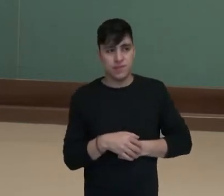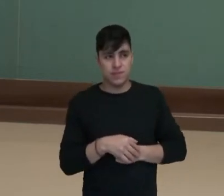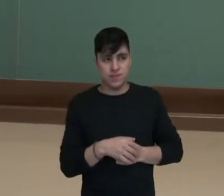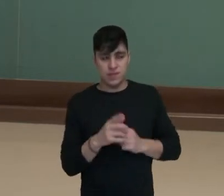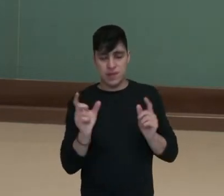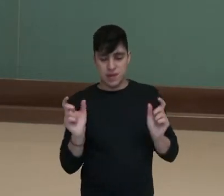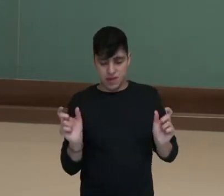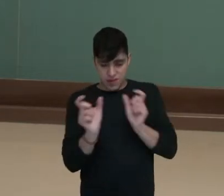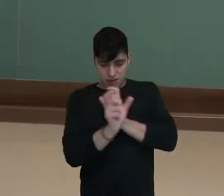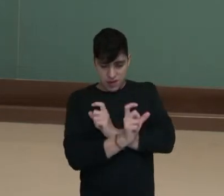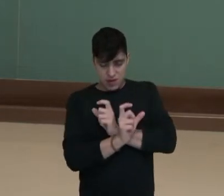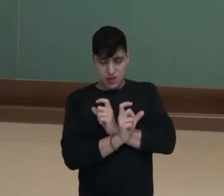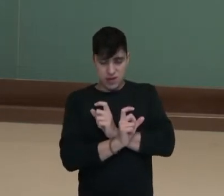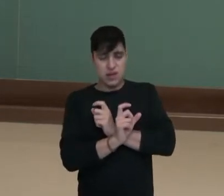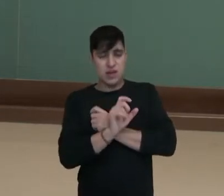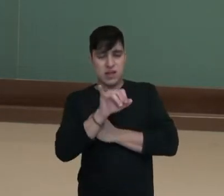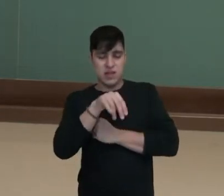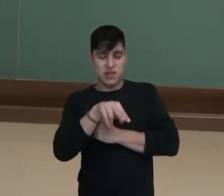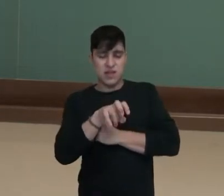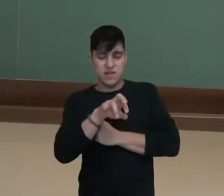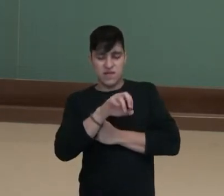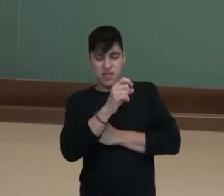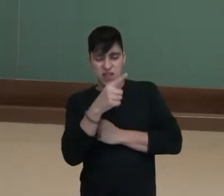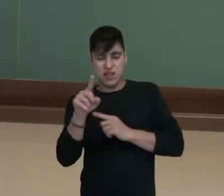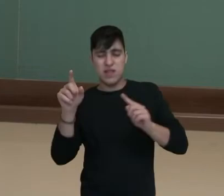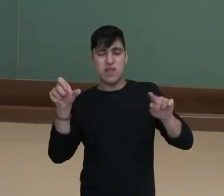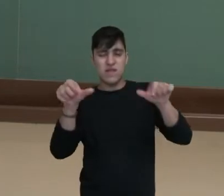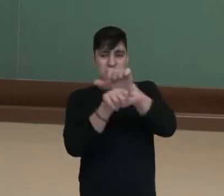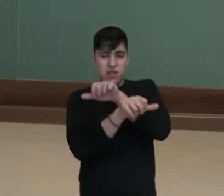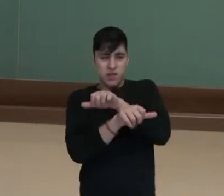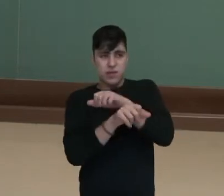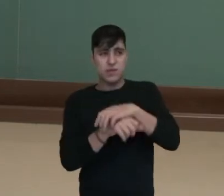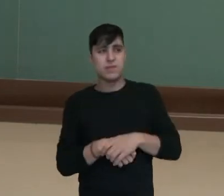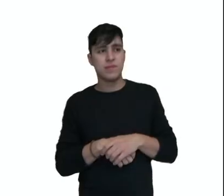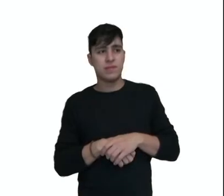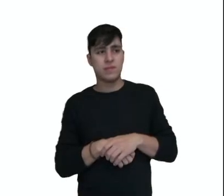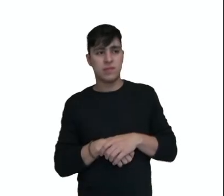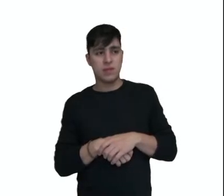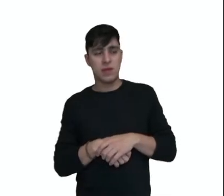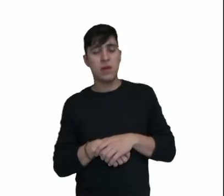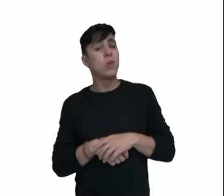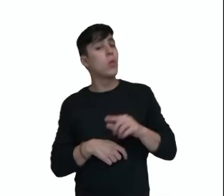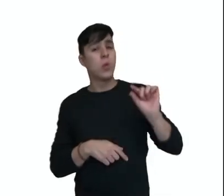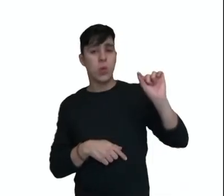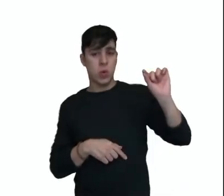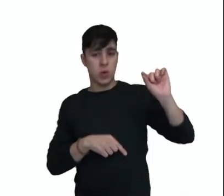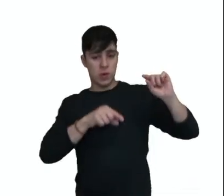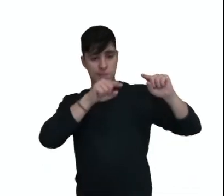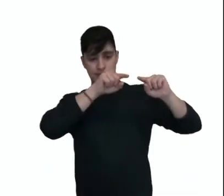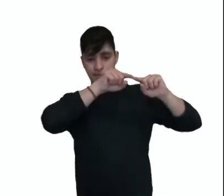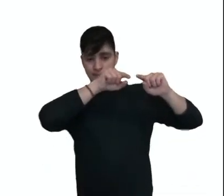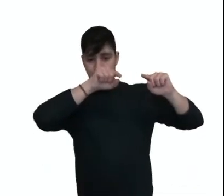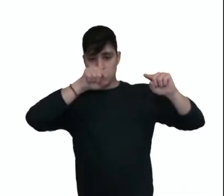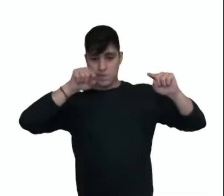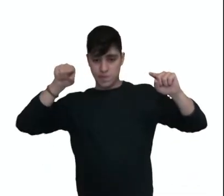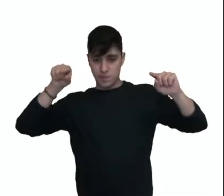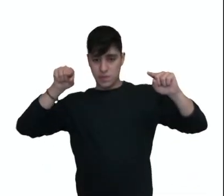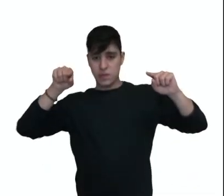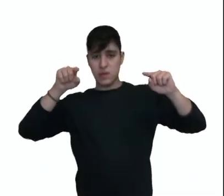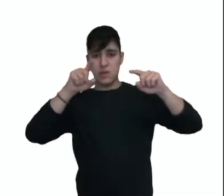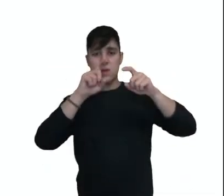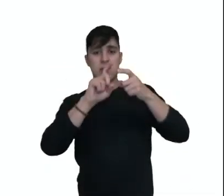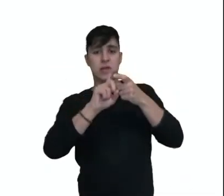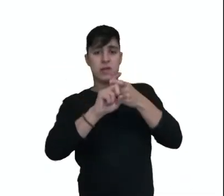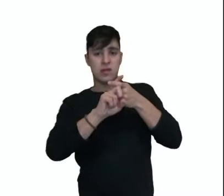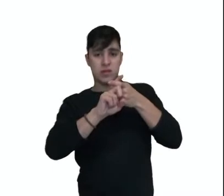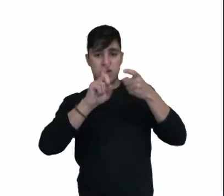Inversões. A inversão, ó, inversão, quer dizer que vai inverter a posição. Ó, um segmento do cromossomo se desprende e